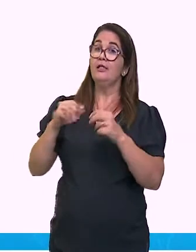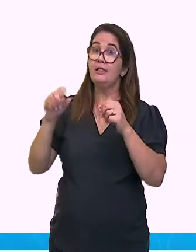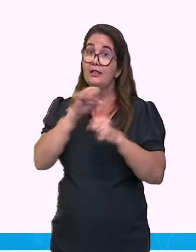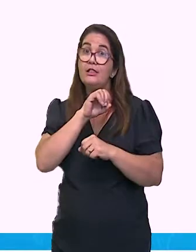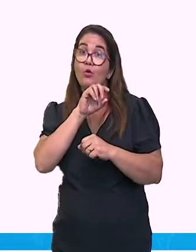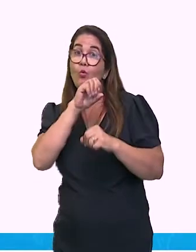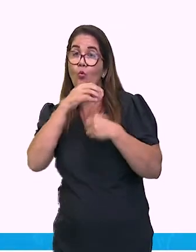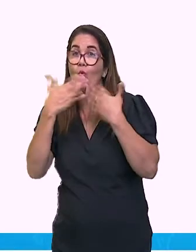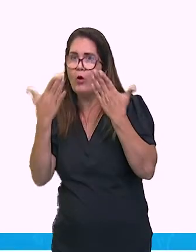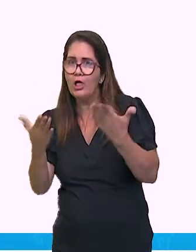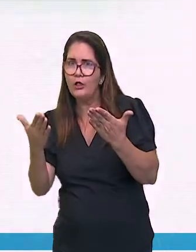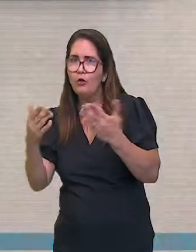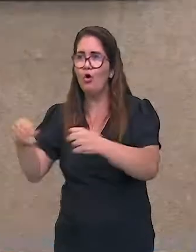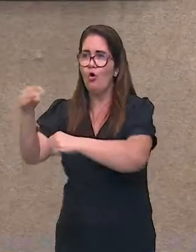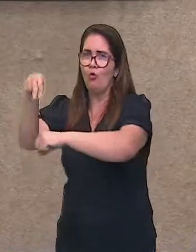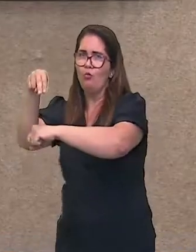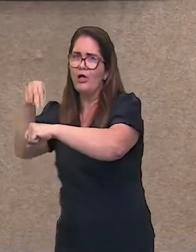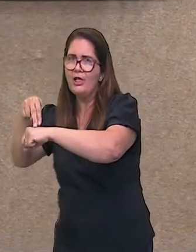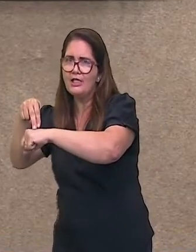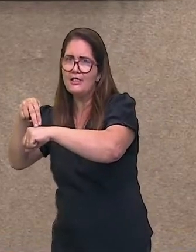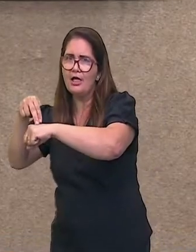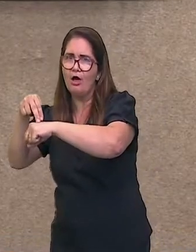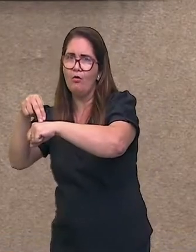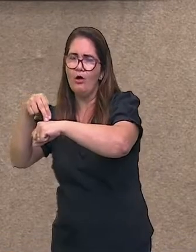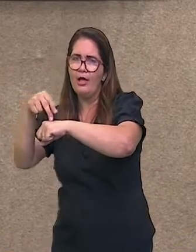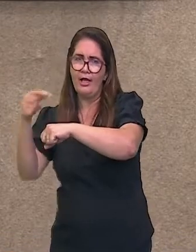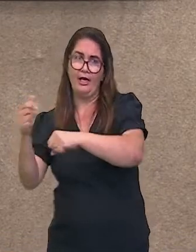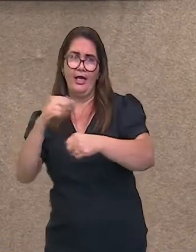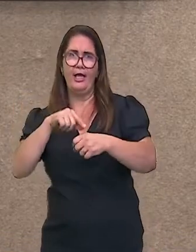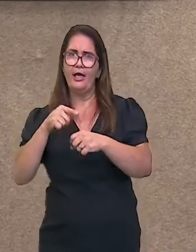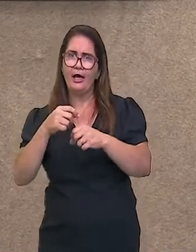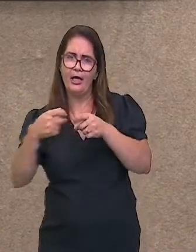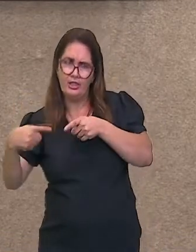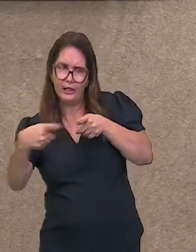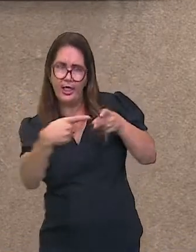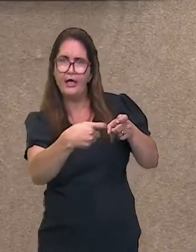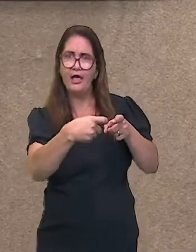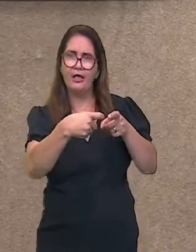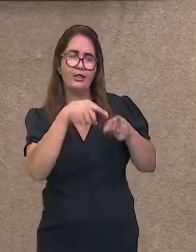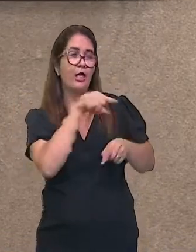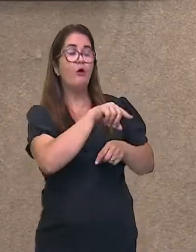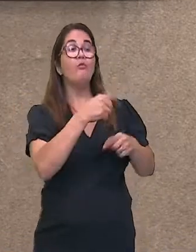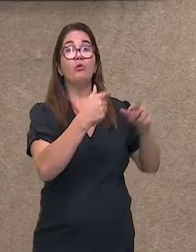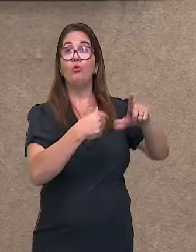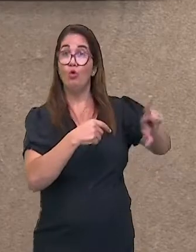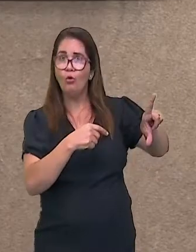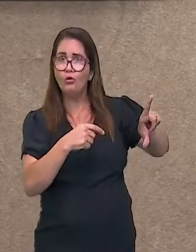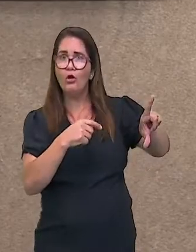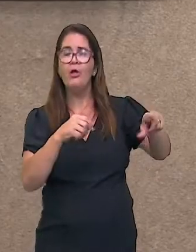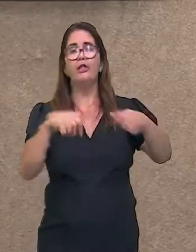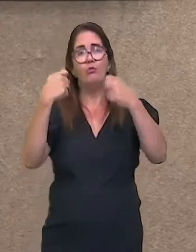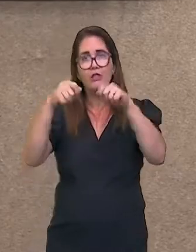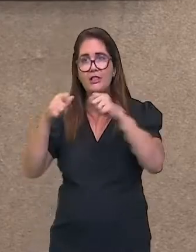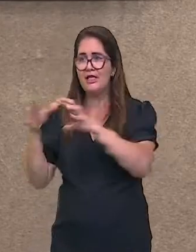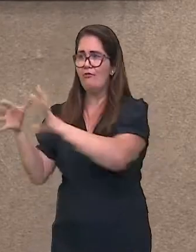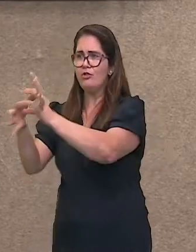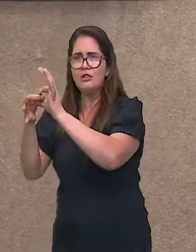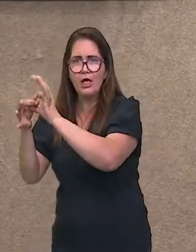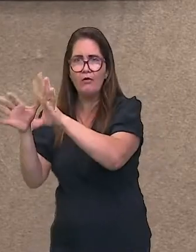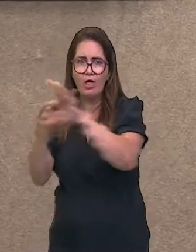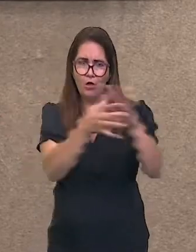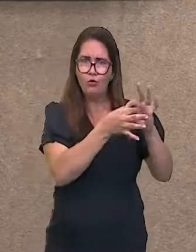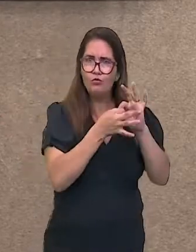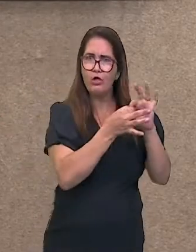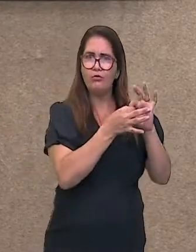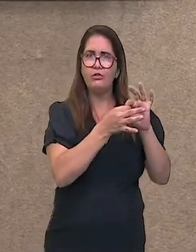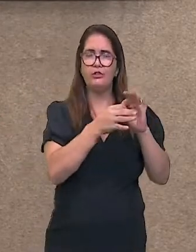outra nação, os seus adversários. Por fim, toda essa hostilidade deu a garantia para todas as potências